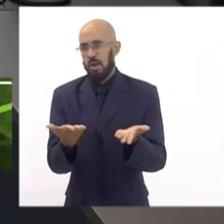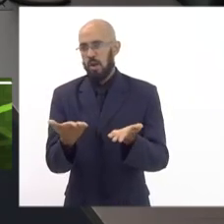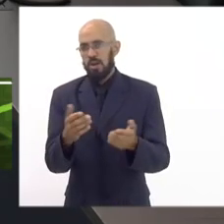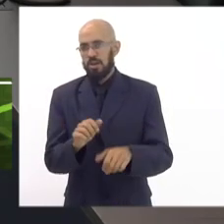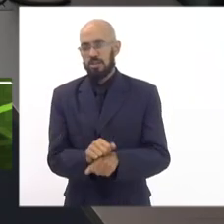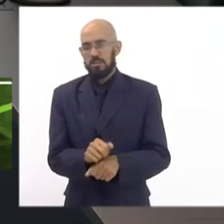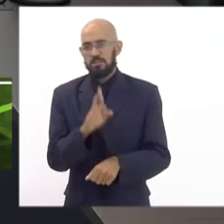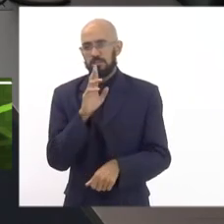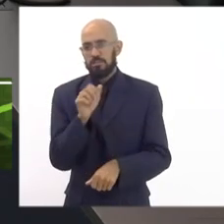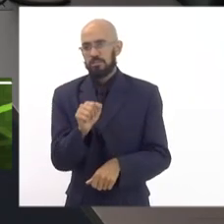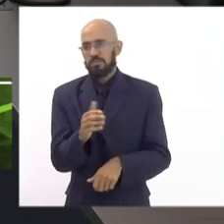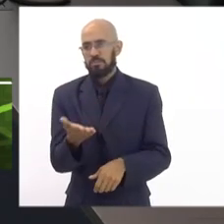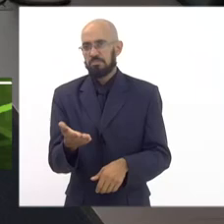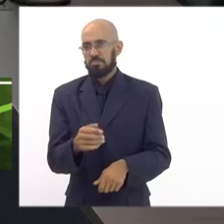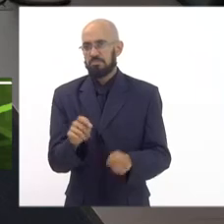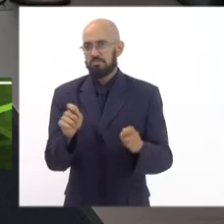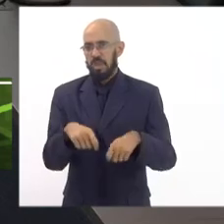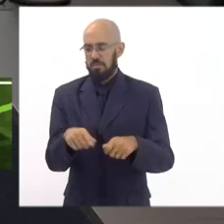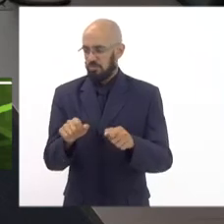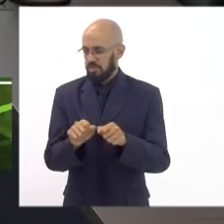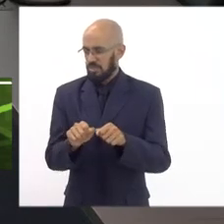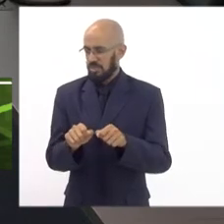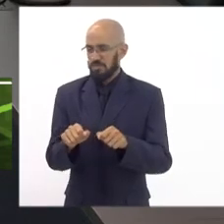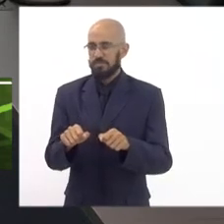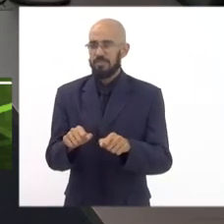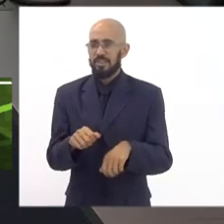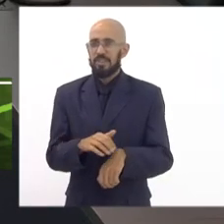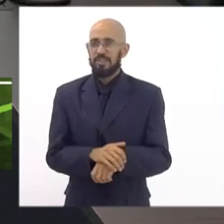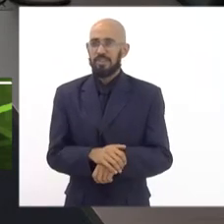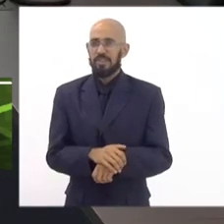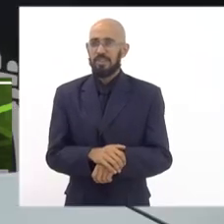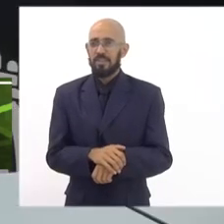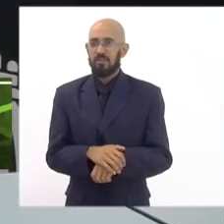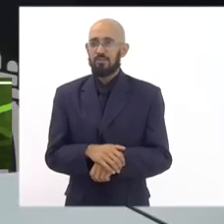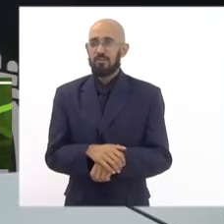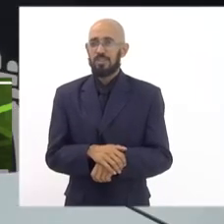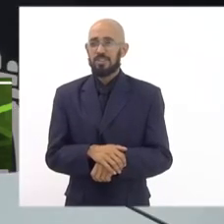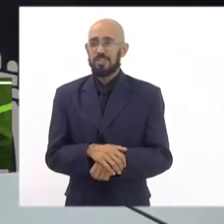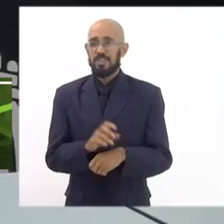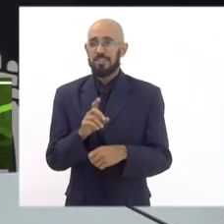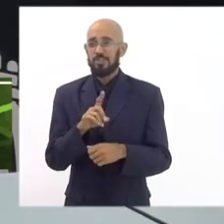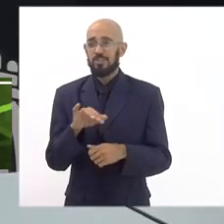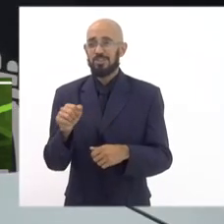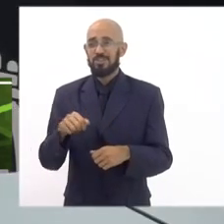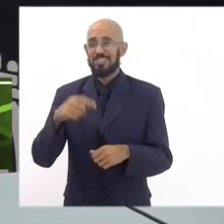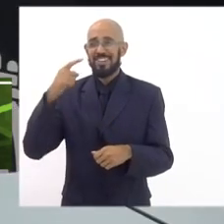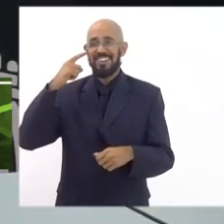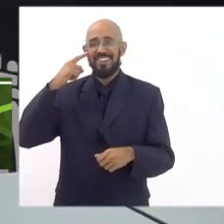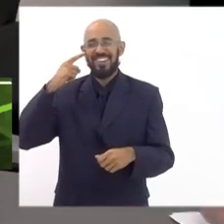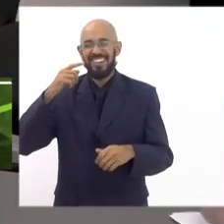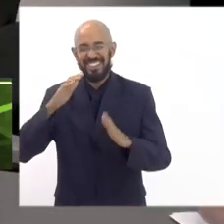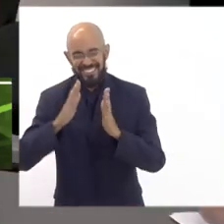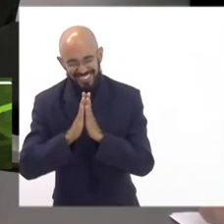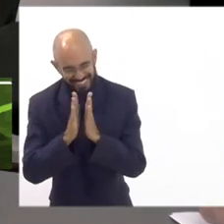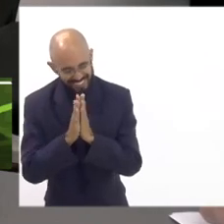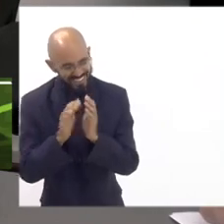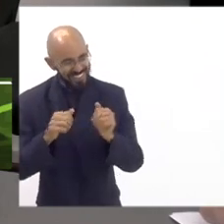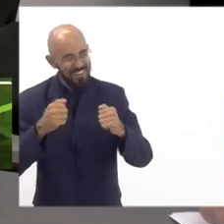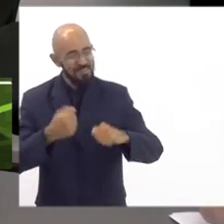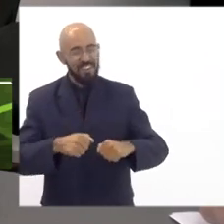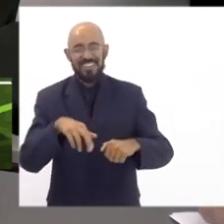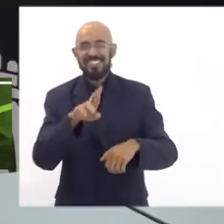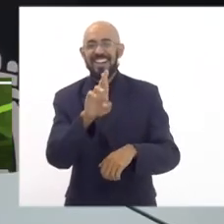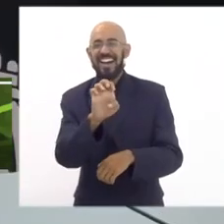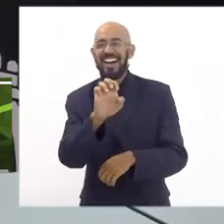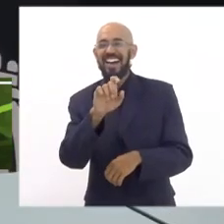Amorim... Pode fazer, presidente? Pode. Então... O do Amorim, em vez de ser de oração, fica da reza. Né? E já